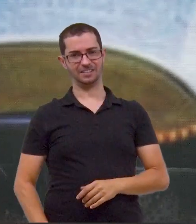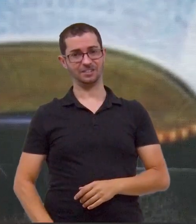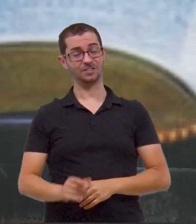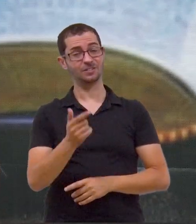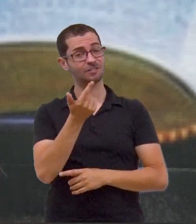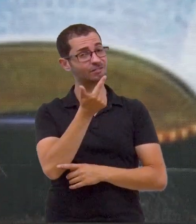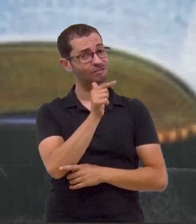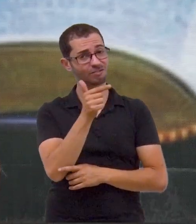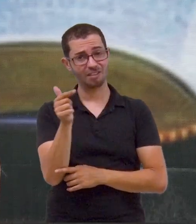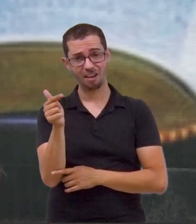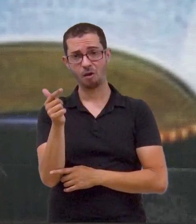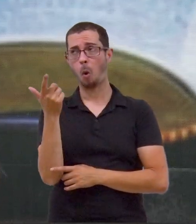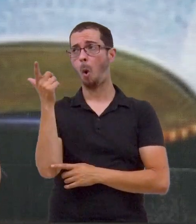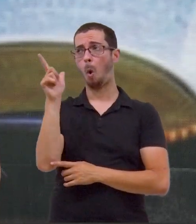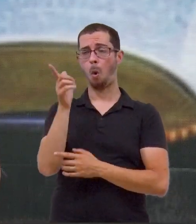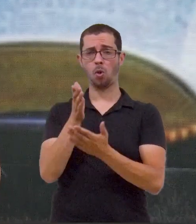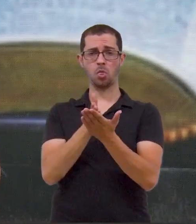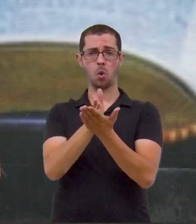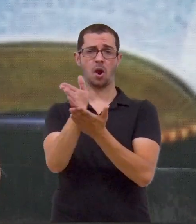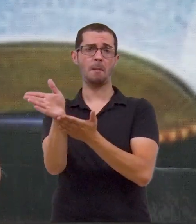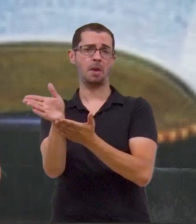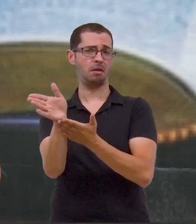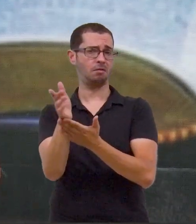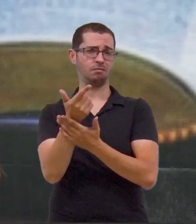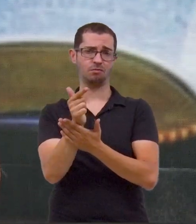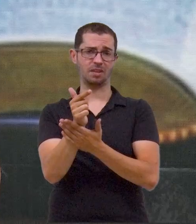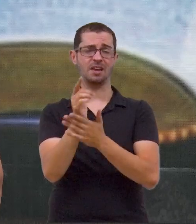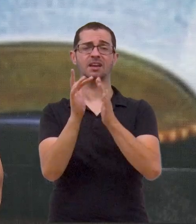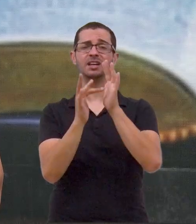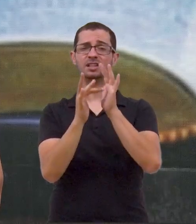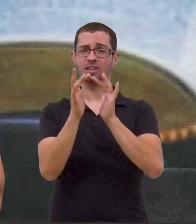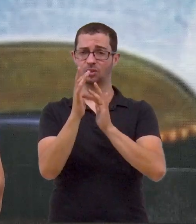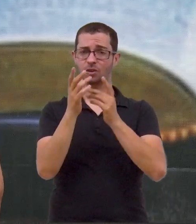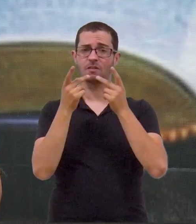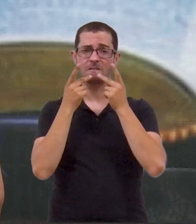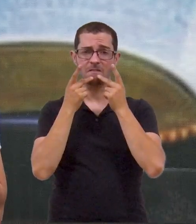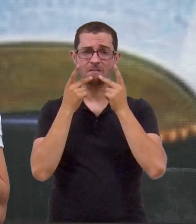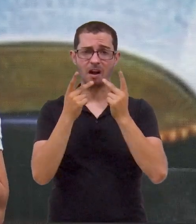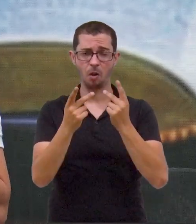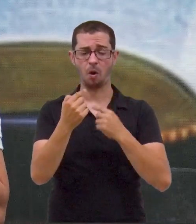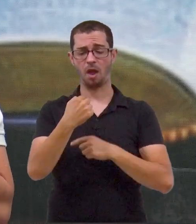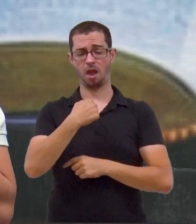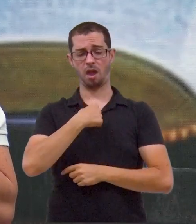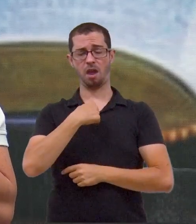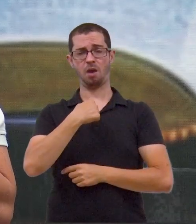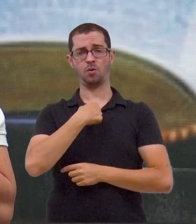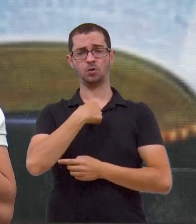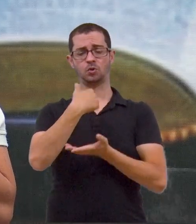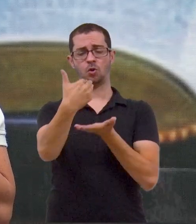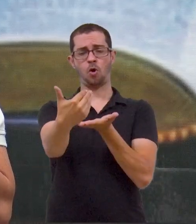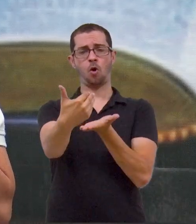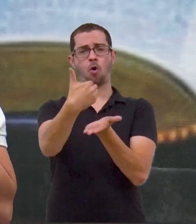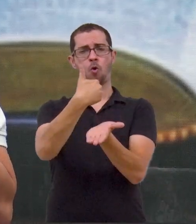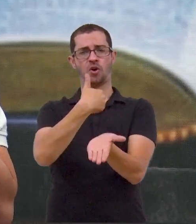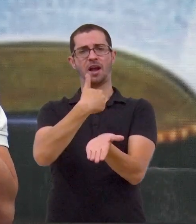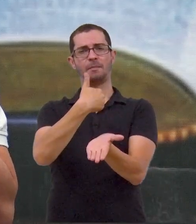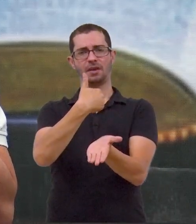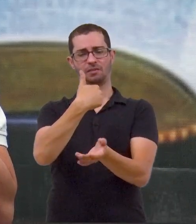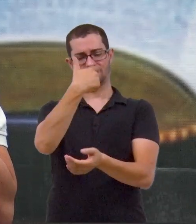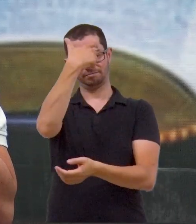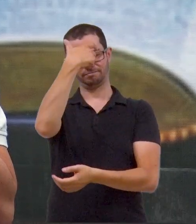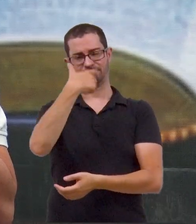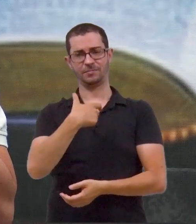caminho. Jesus disse, eu sou o caminho. Ele não disse, eu sou um caminho. Não